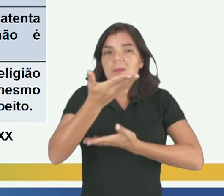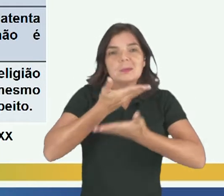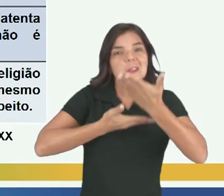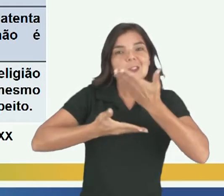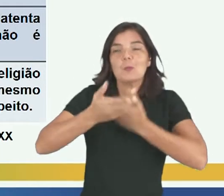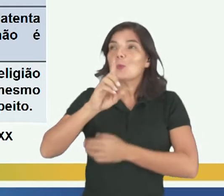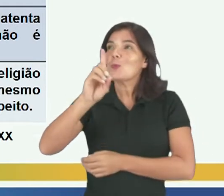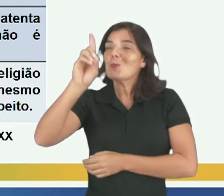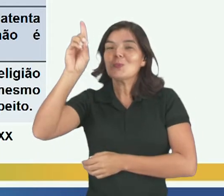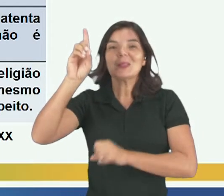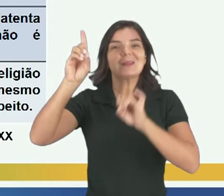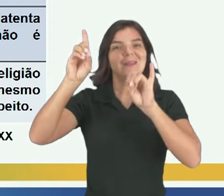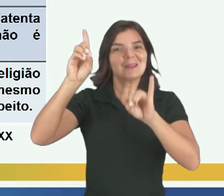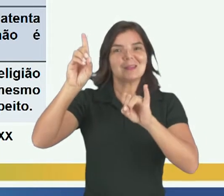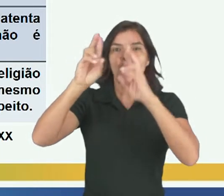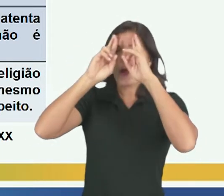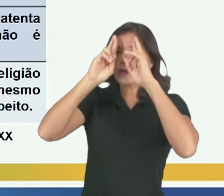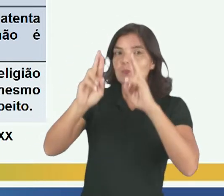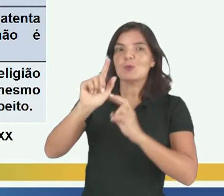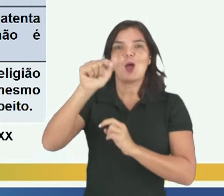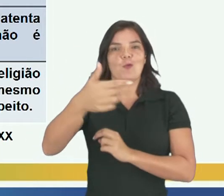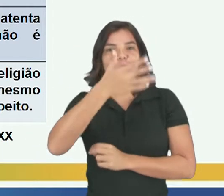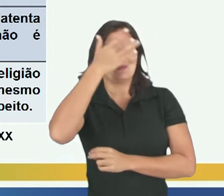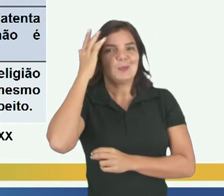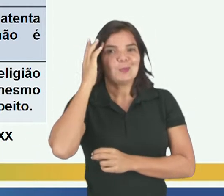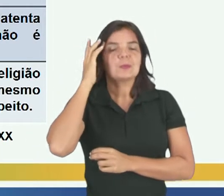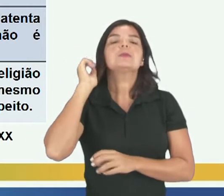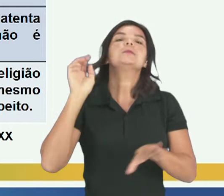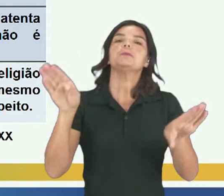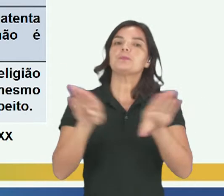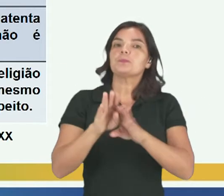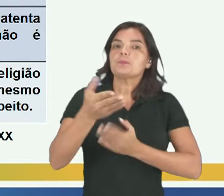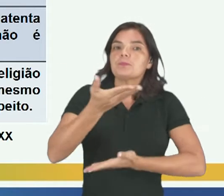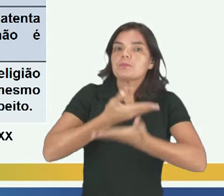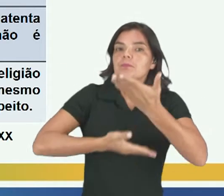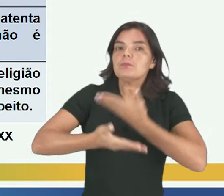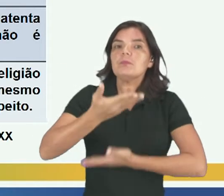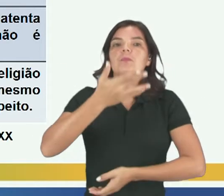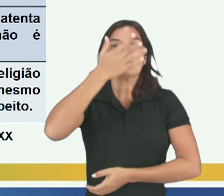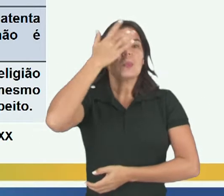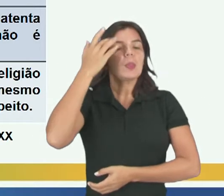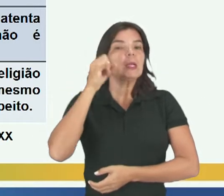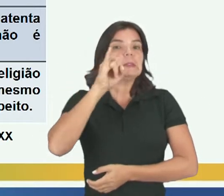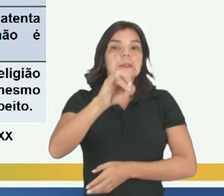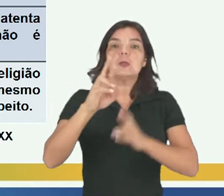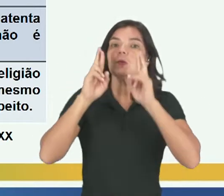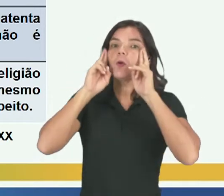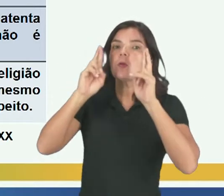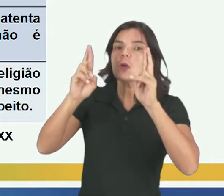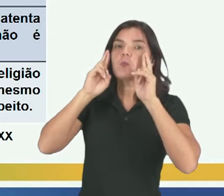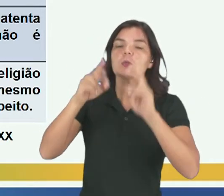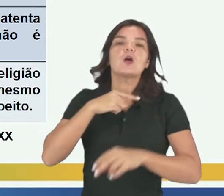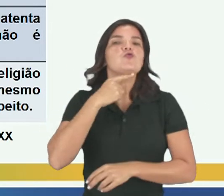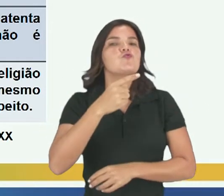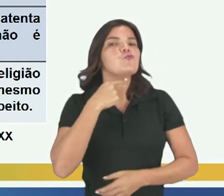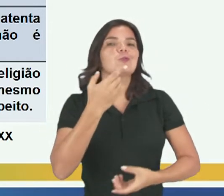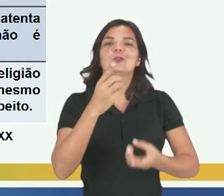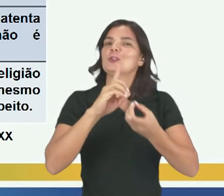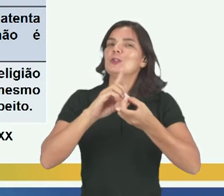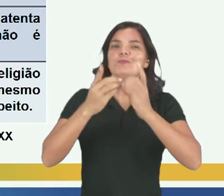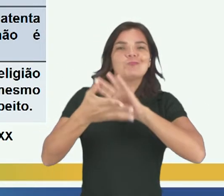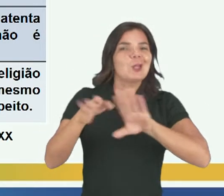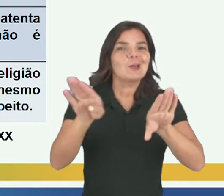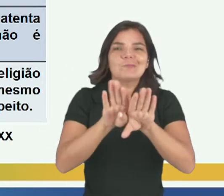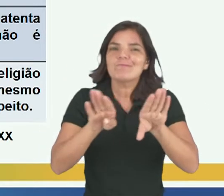com o transcendente sem respeito ao outro. Então, nas relações humanas, se eu não respeitar, então não há um diálogo, não